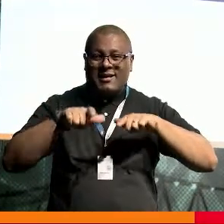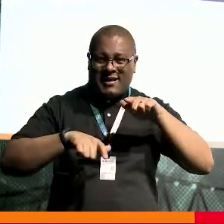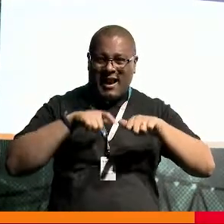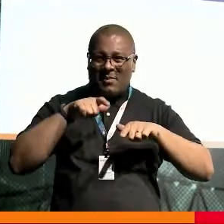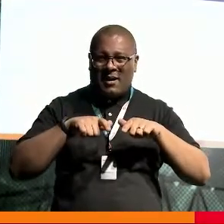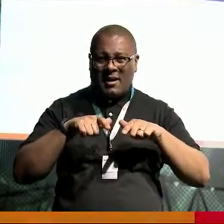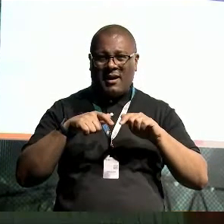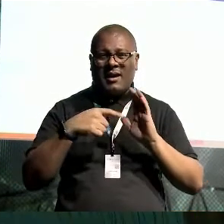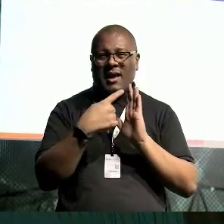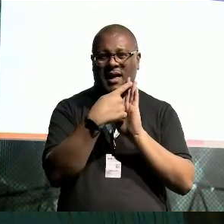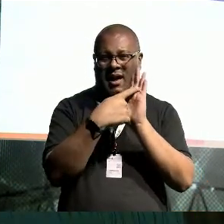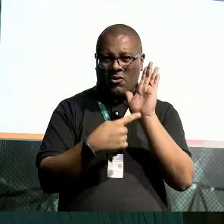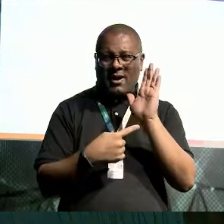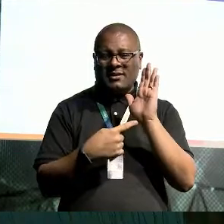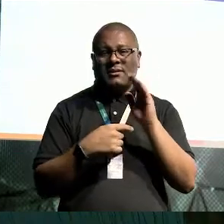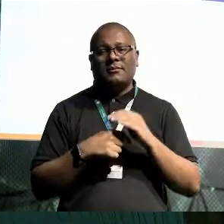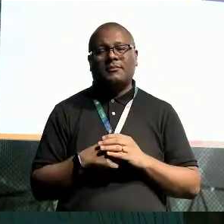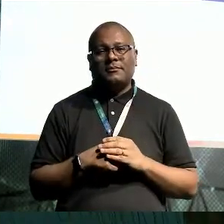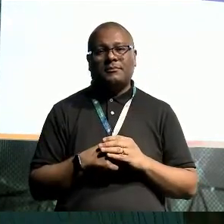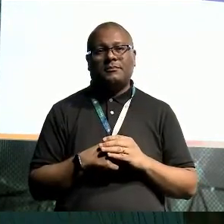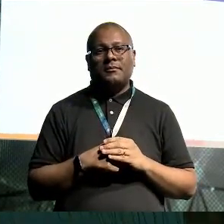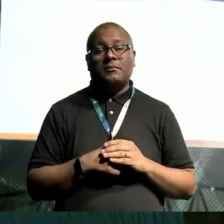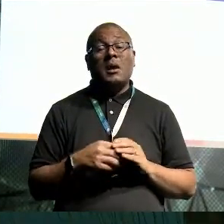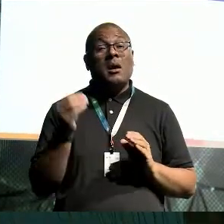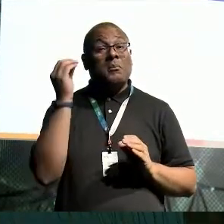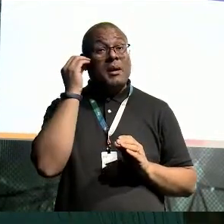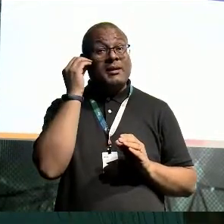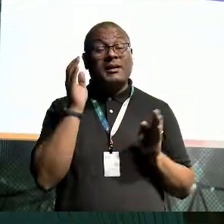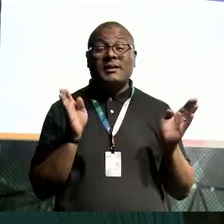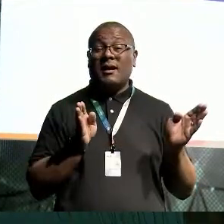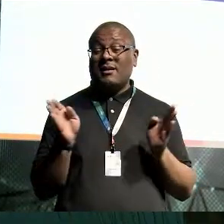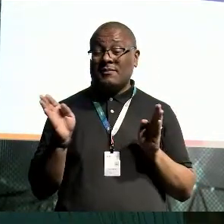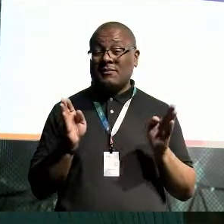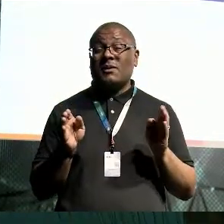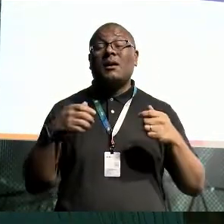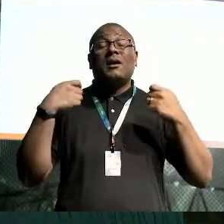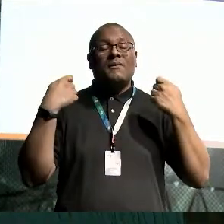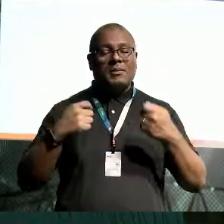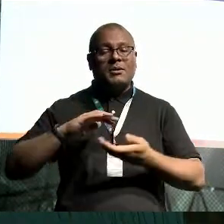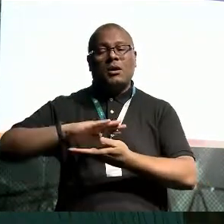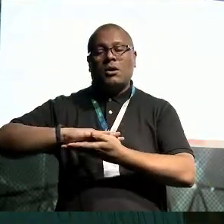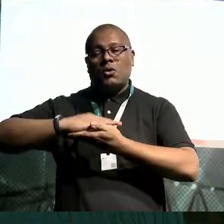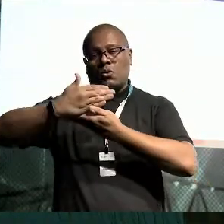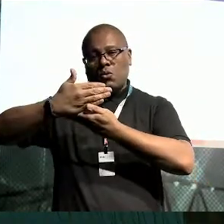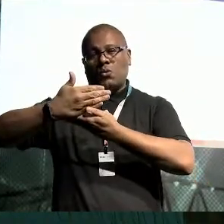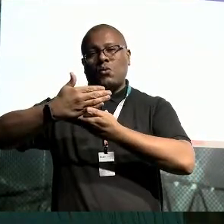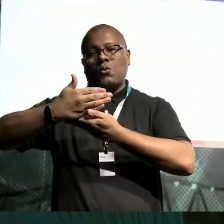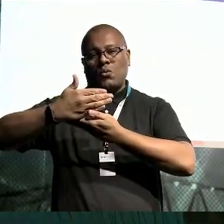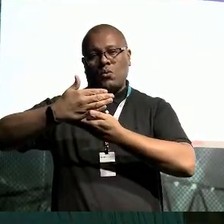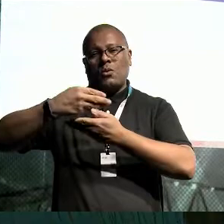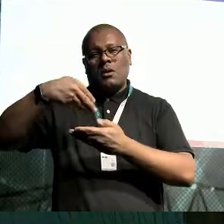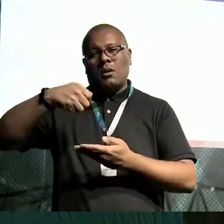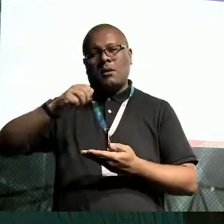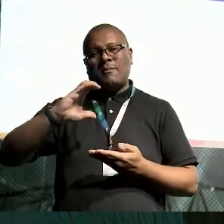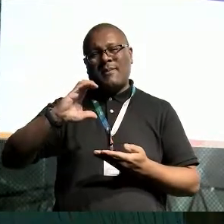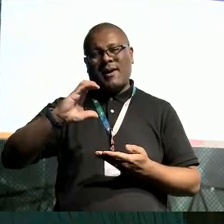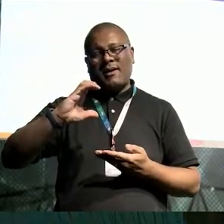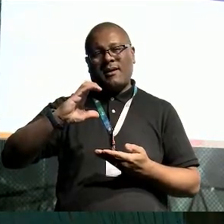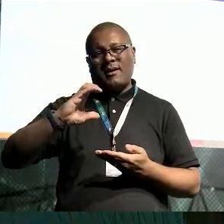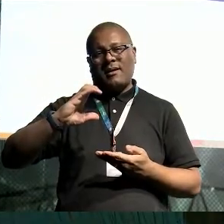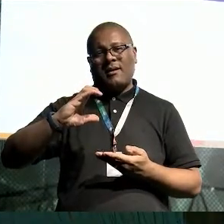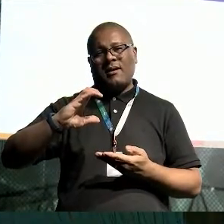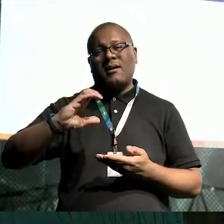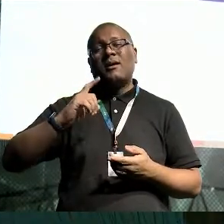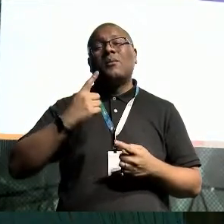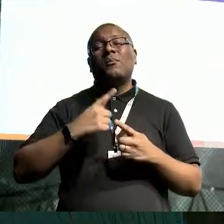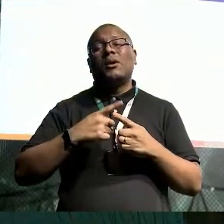com o iOS para fazer teste de acessibilidade, vai precisar ter um Mac. Por quê? Esse